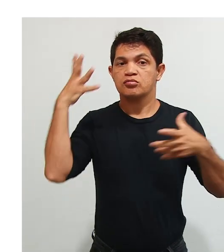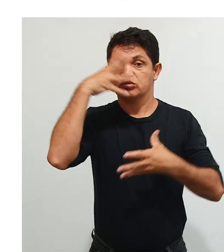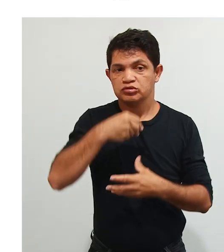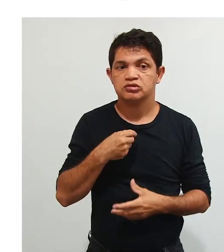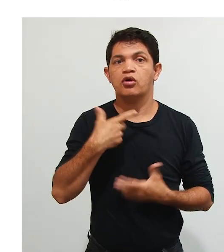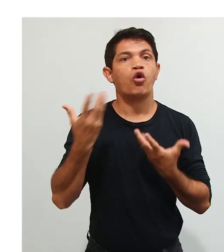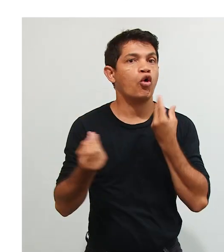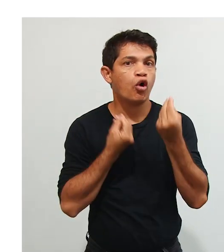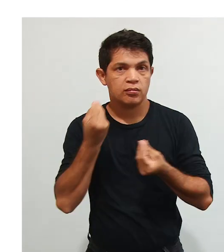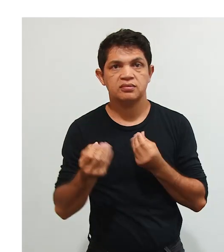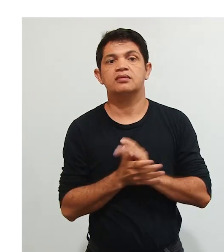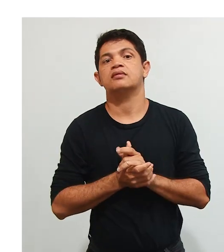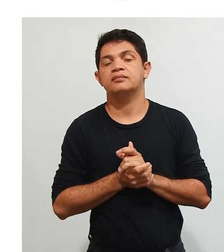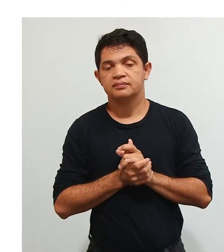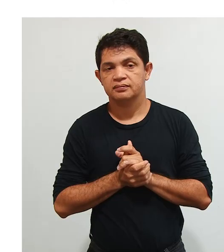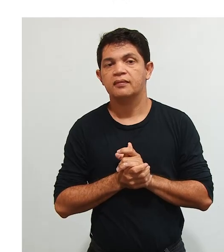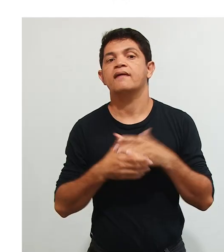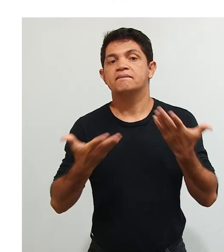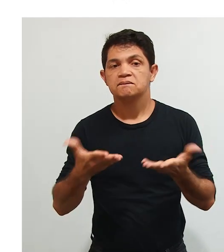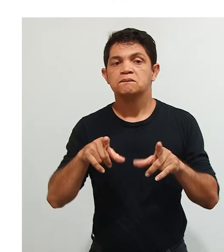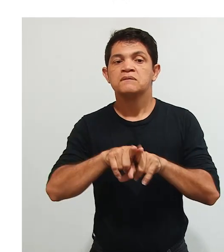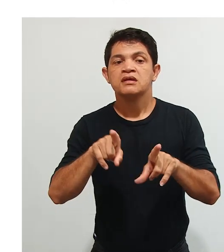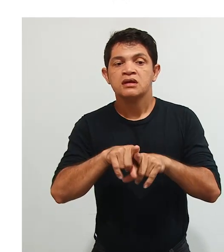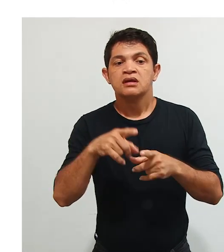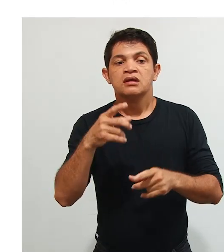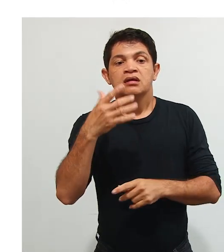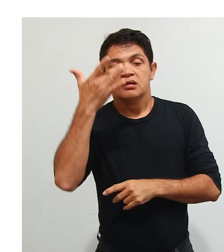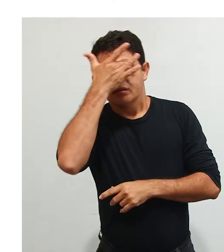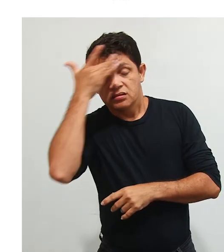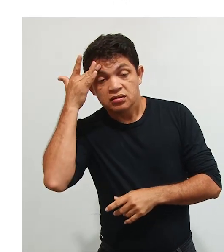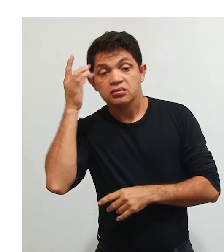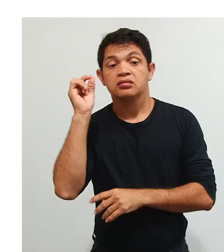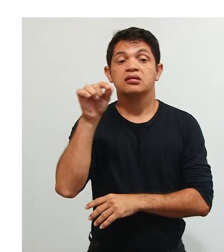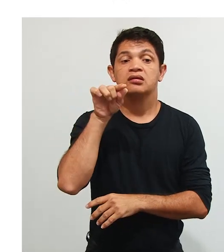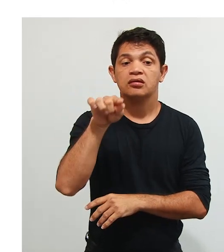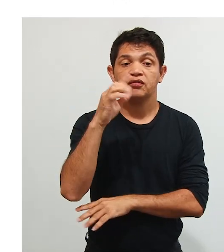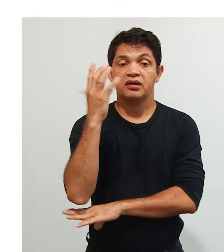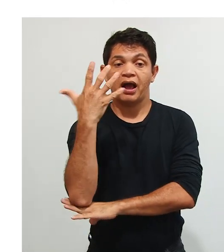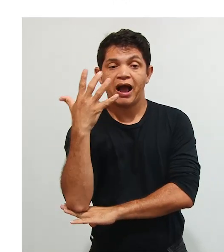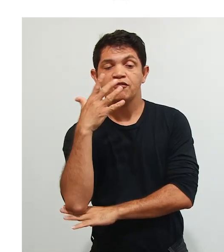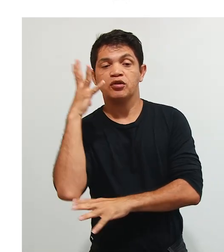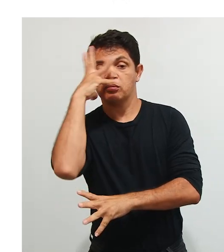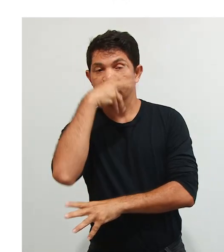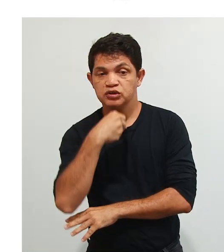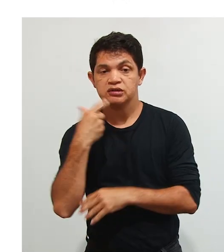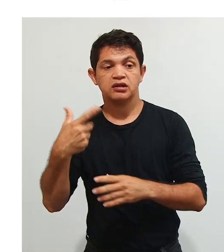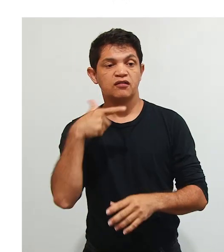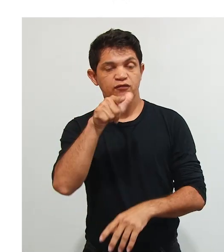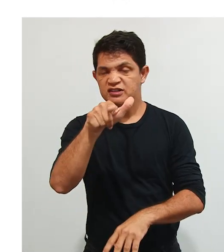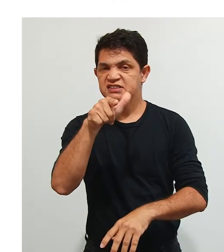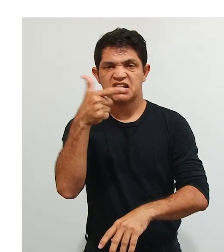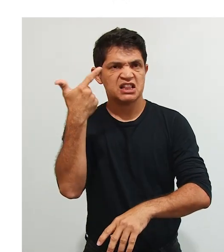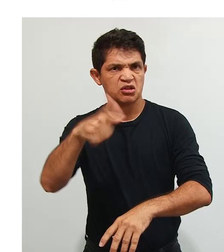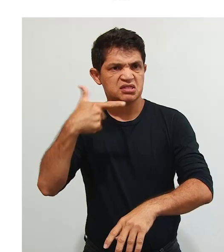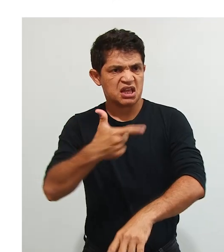é o parâmetro, né? Se eu disser para alguém que você não tem educação,